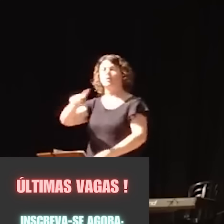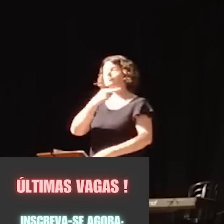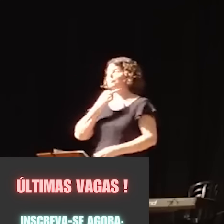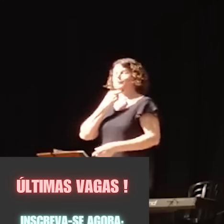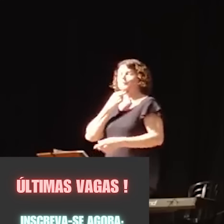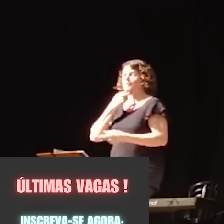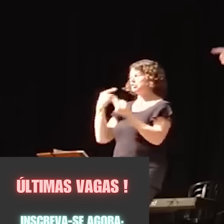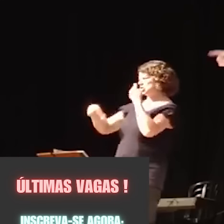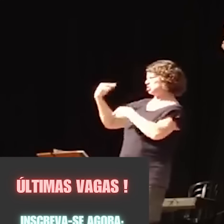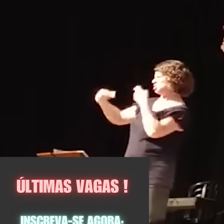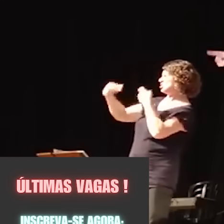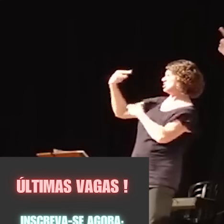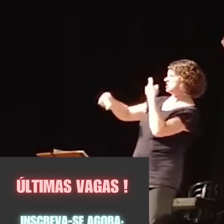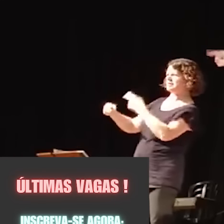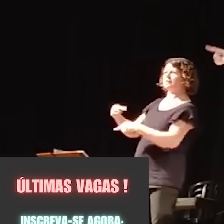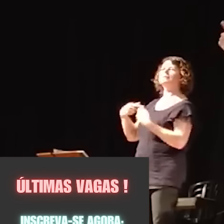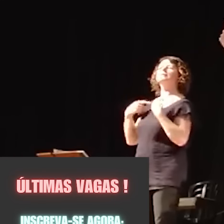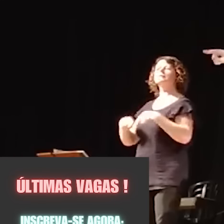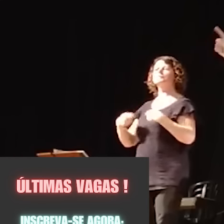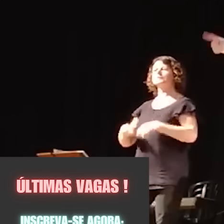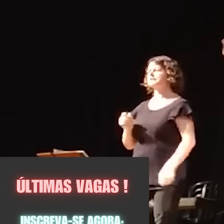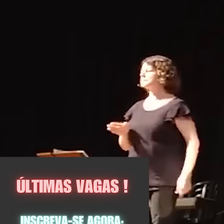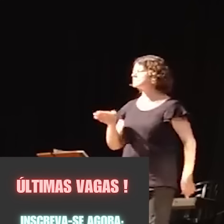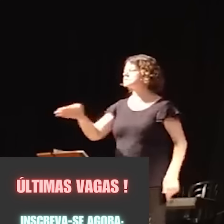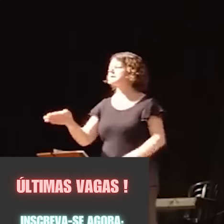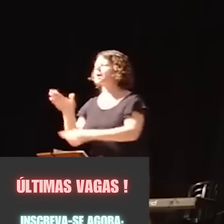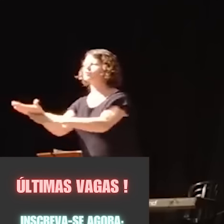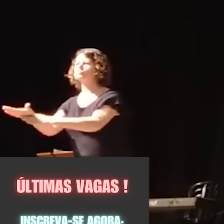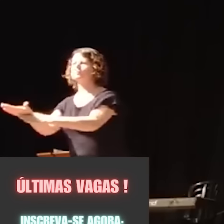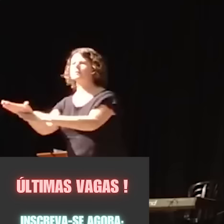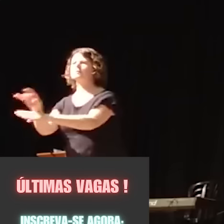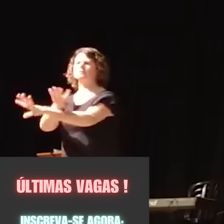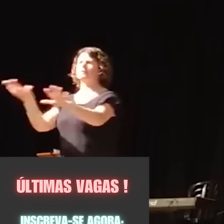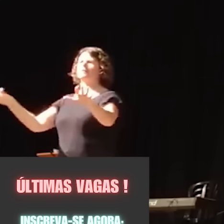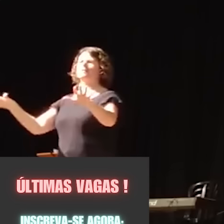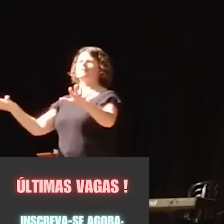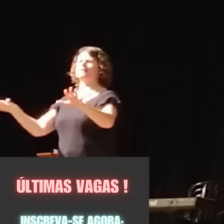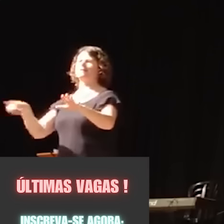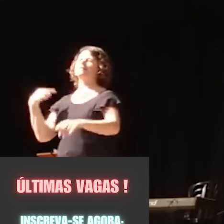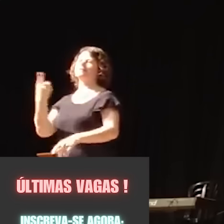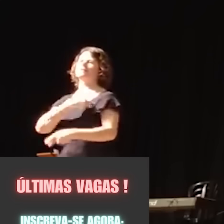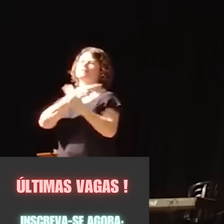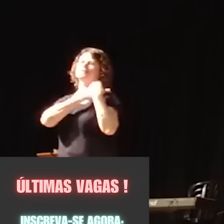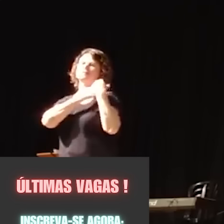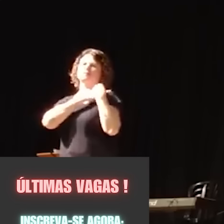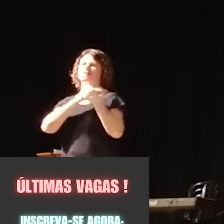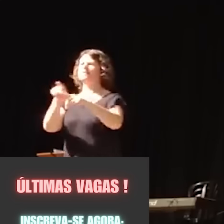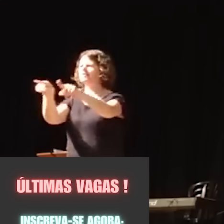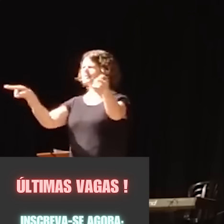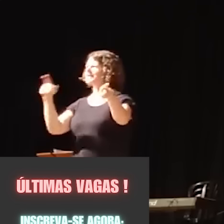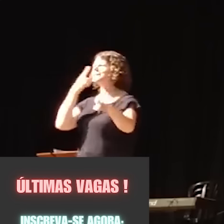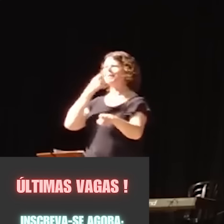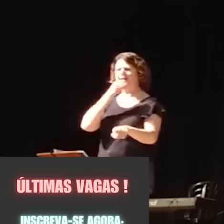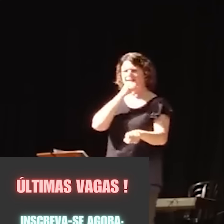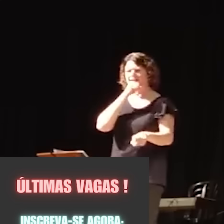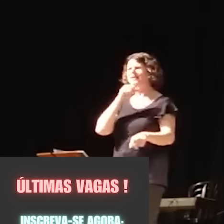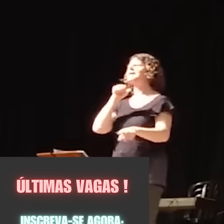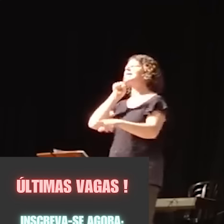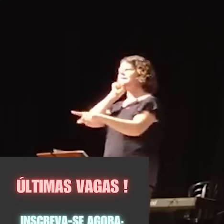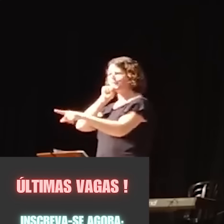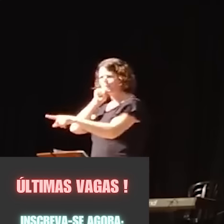papel sabe qual é ir lá e tirar da boca do leão é isso su você que é pai você que é mãe